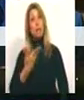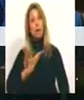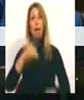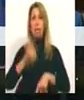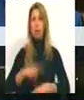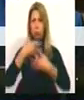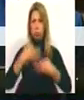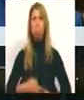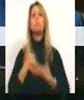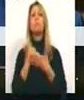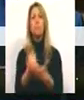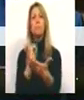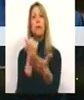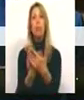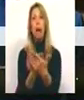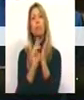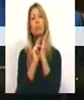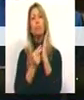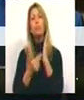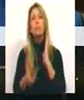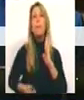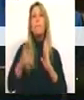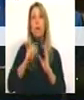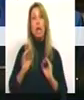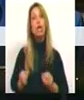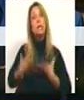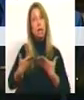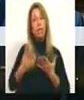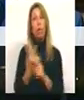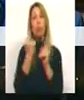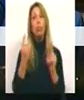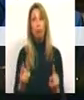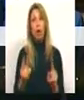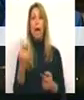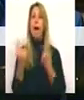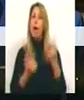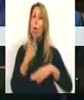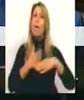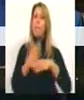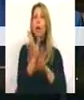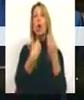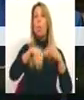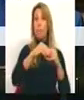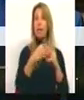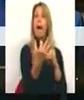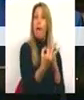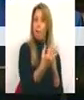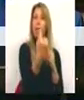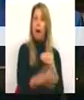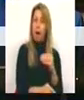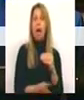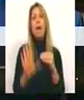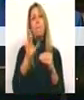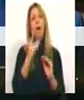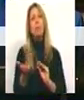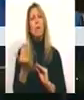seu contributo para melhorar essas iniciativas, porque elas são, em alguma parte, complementares, mas têm a ausência de